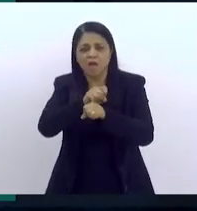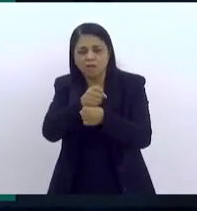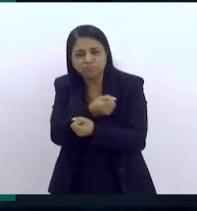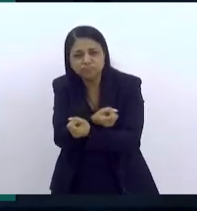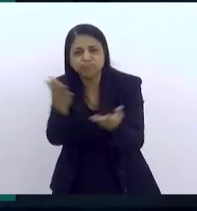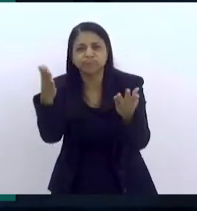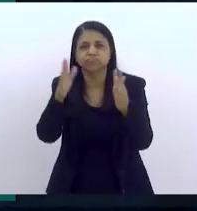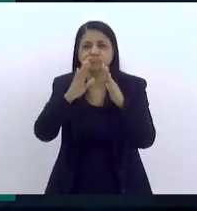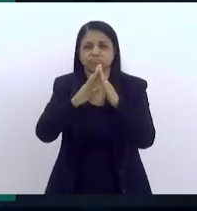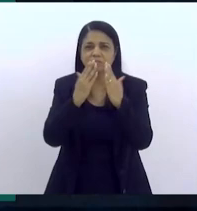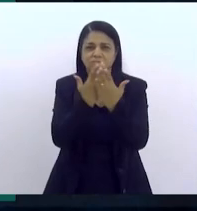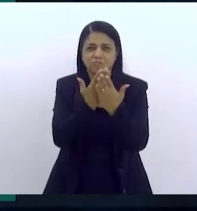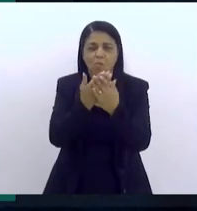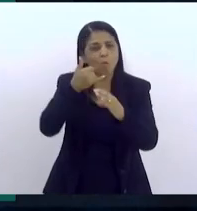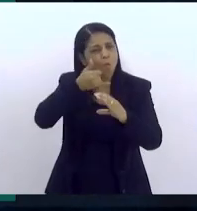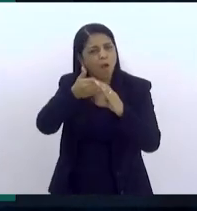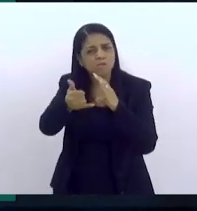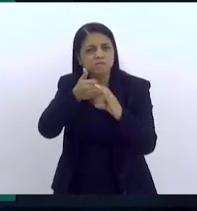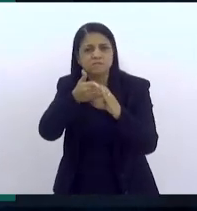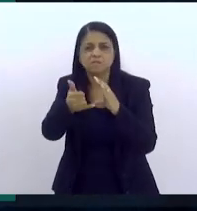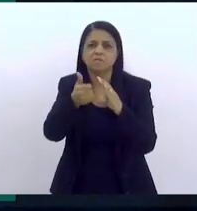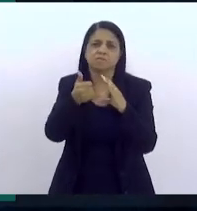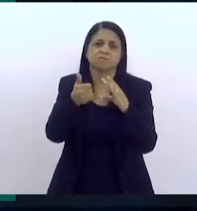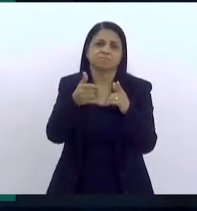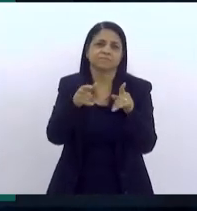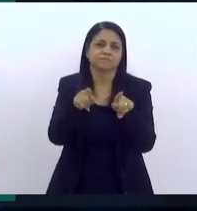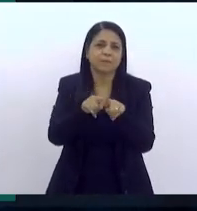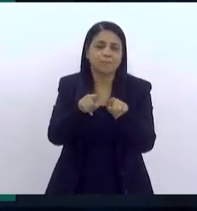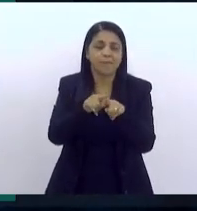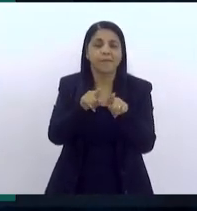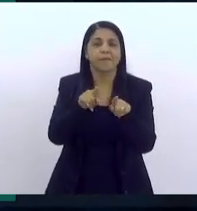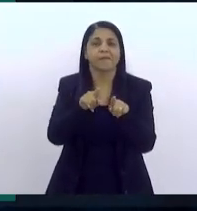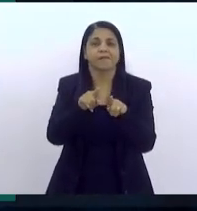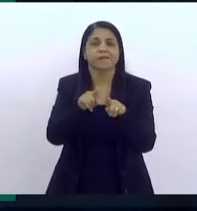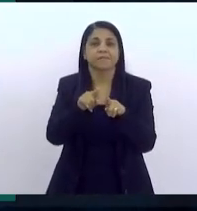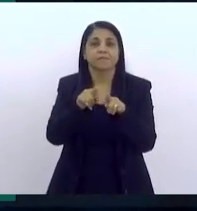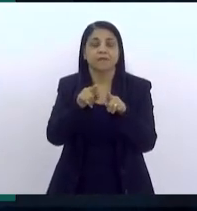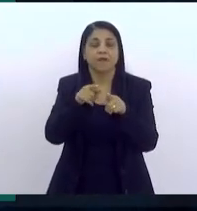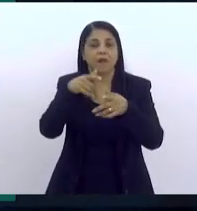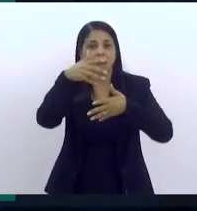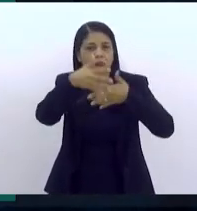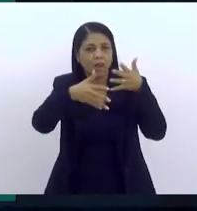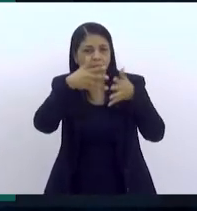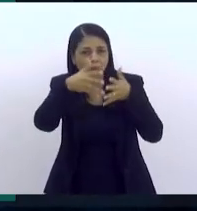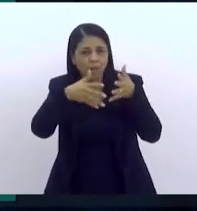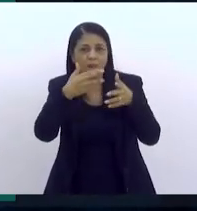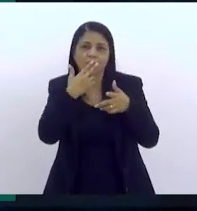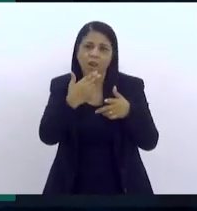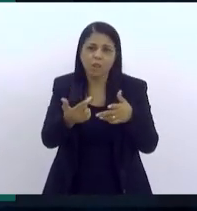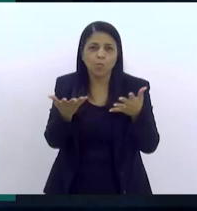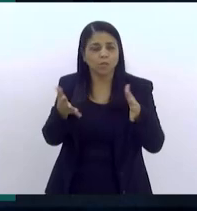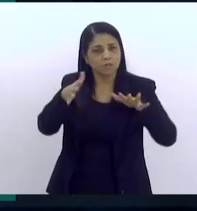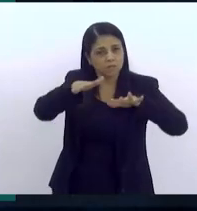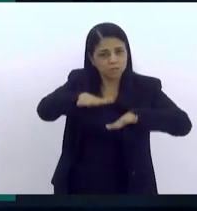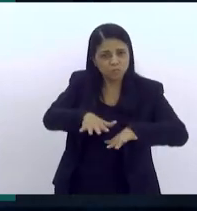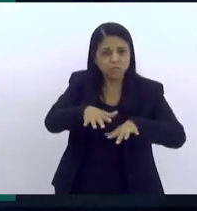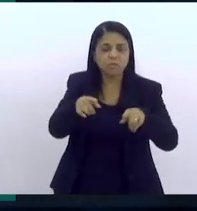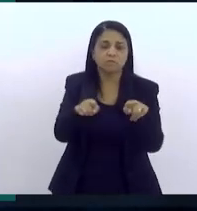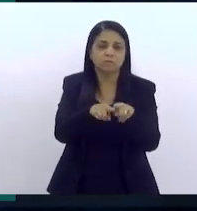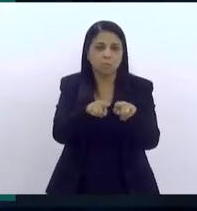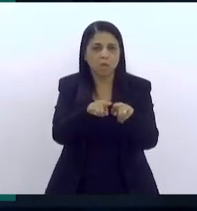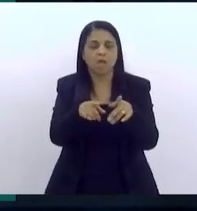nas escolas enviar pelo WhatsApp ele também está disponível em linguagem acessível né para inclusão então